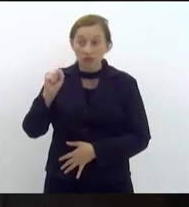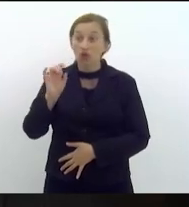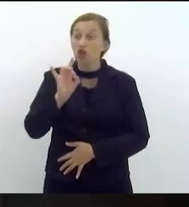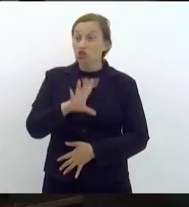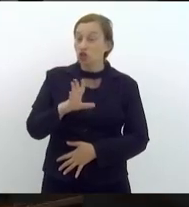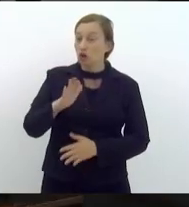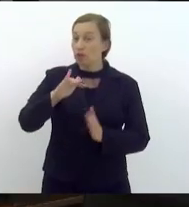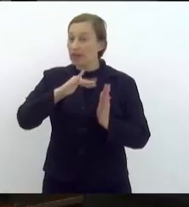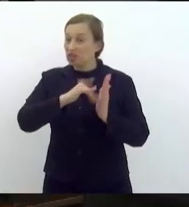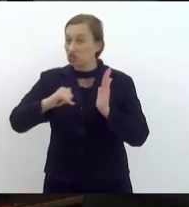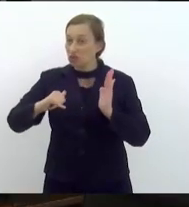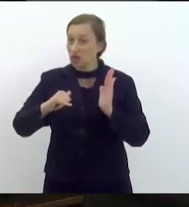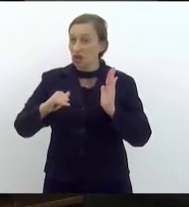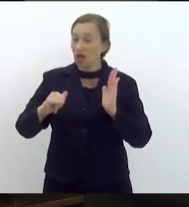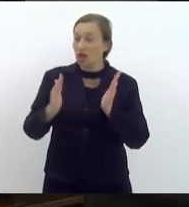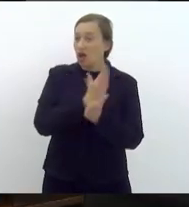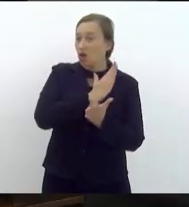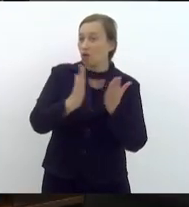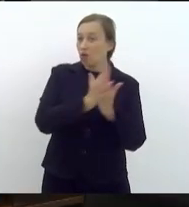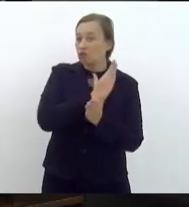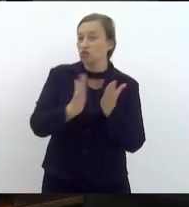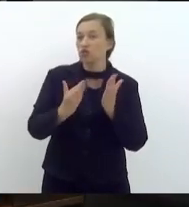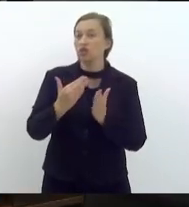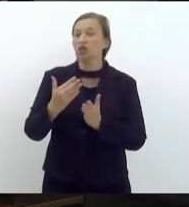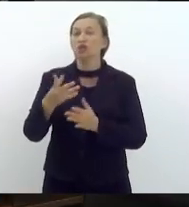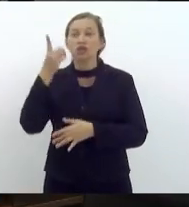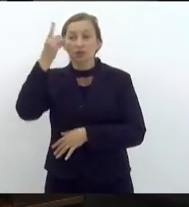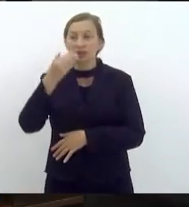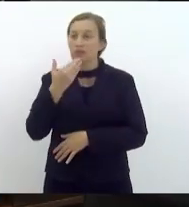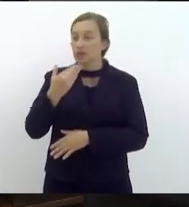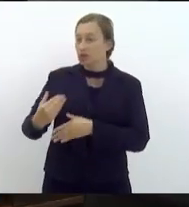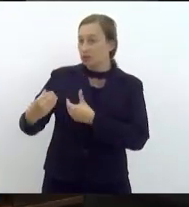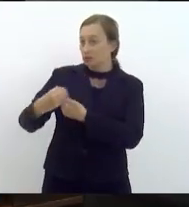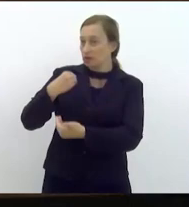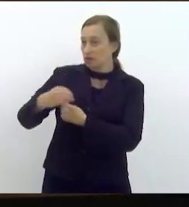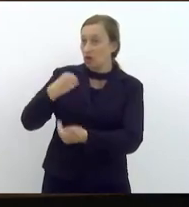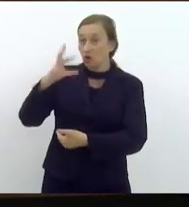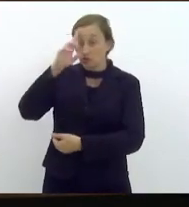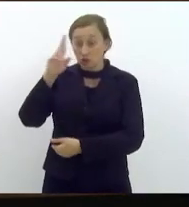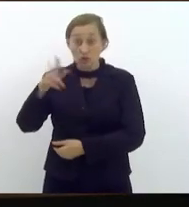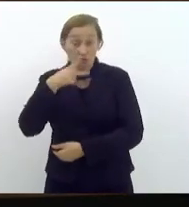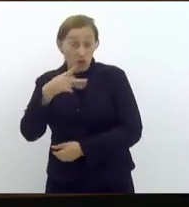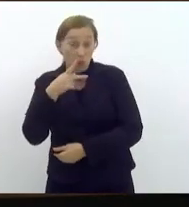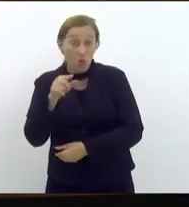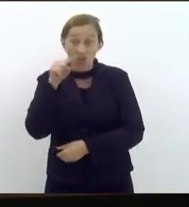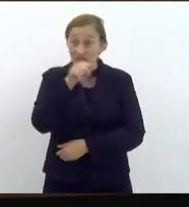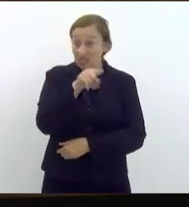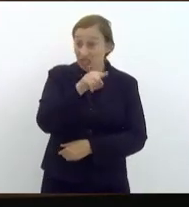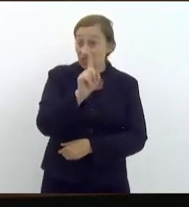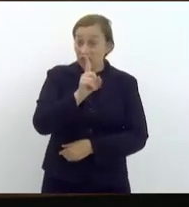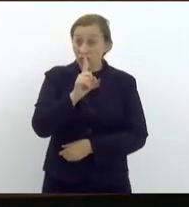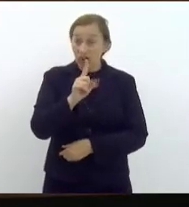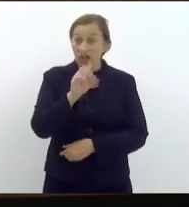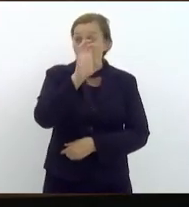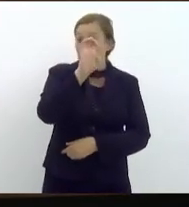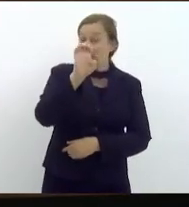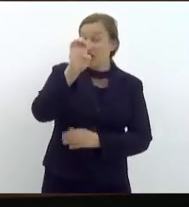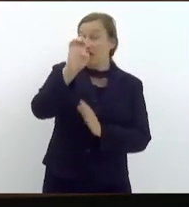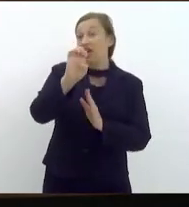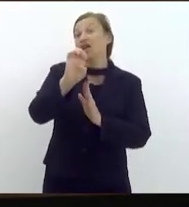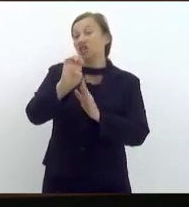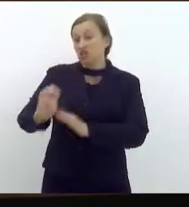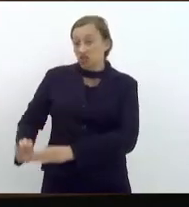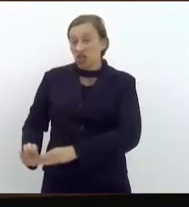esclarecer que alguns deputados aqui me pediram orientação como o senhor falou essa não é uma questão de esquerda ou de direita uma questão